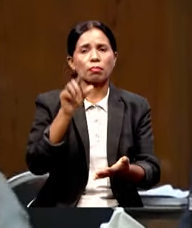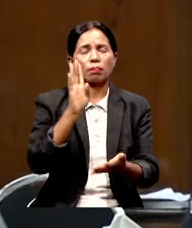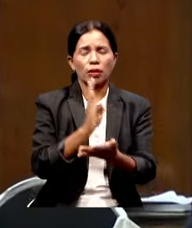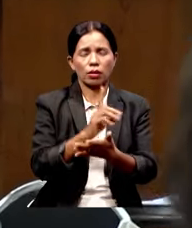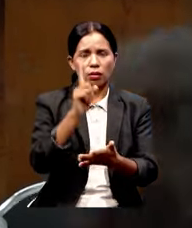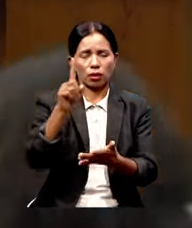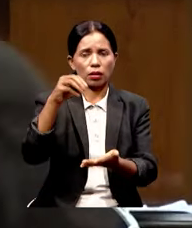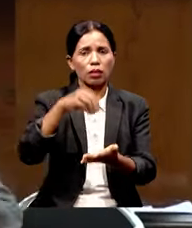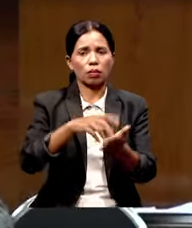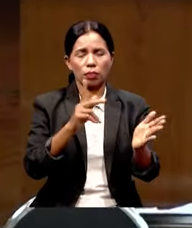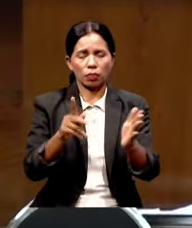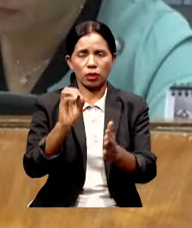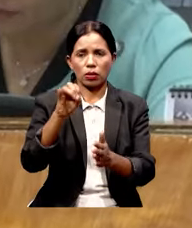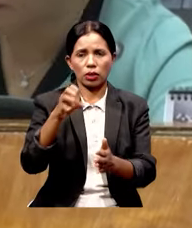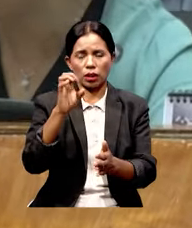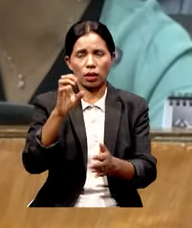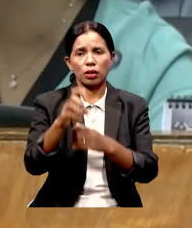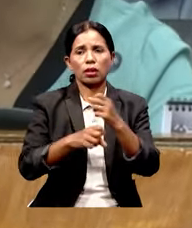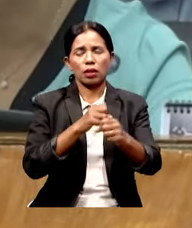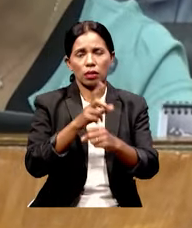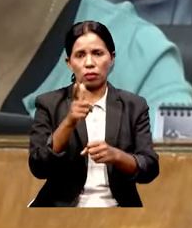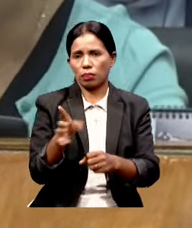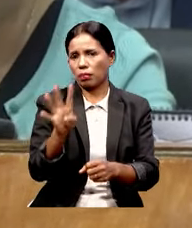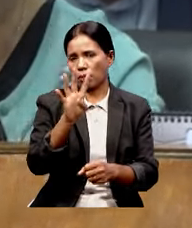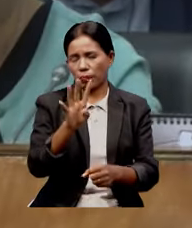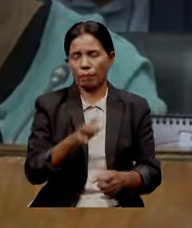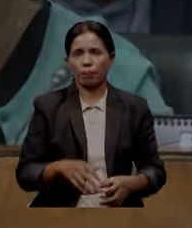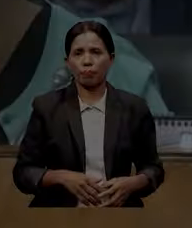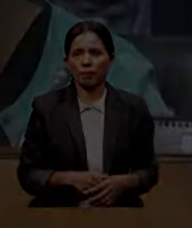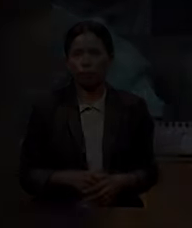proposta orçamento geral estado riuroron resin hat. Romaldo Neves, Jaime dos Santos, GMN.